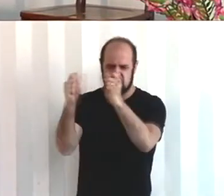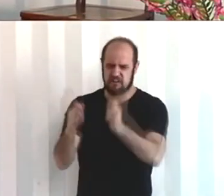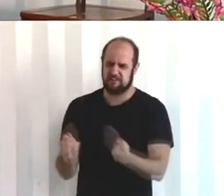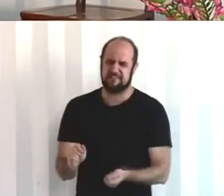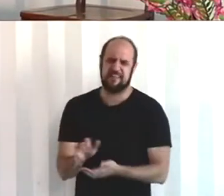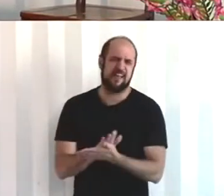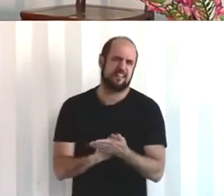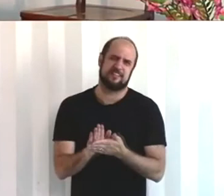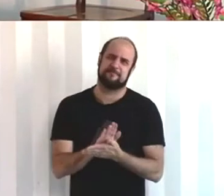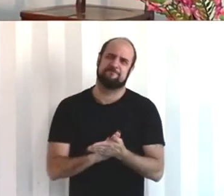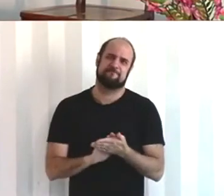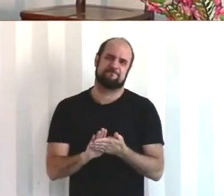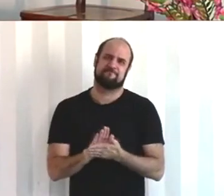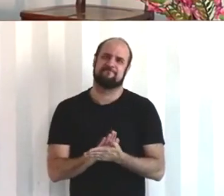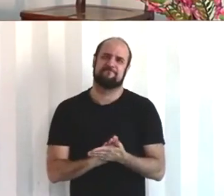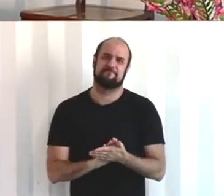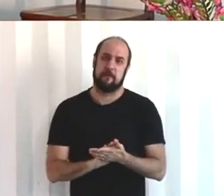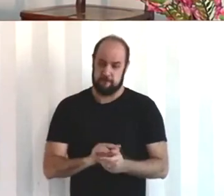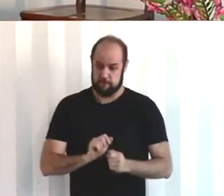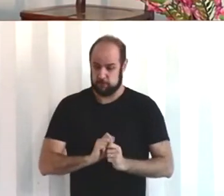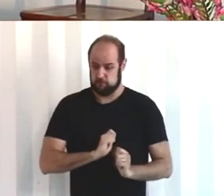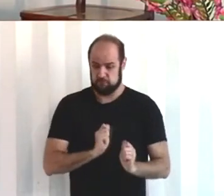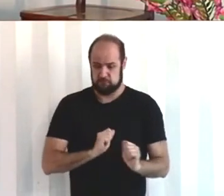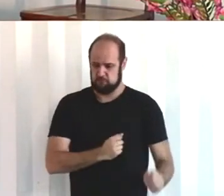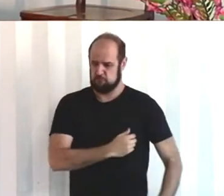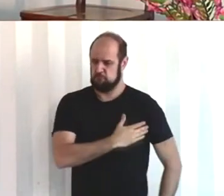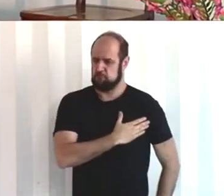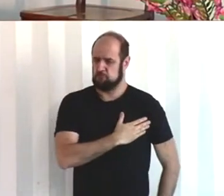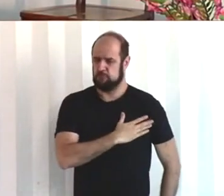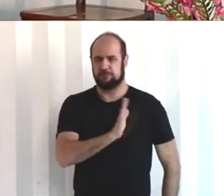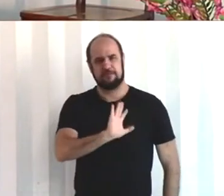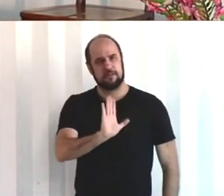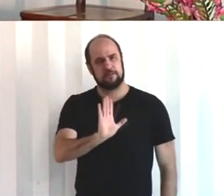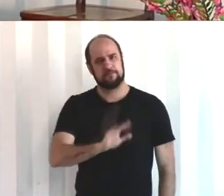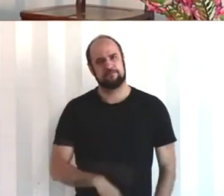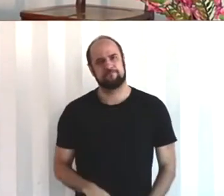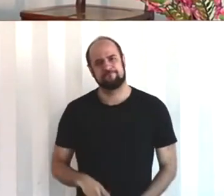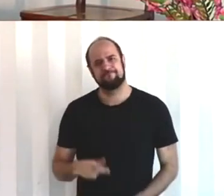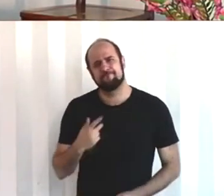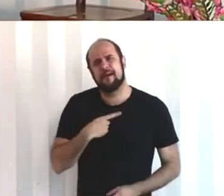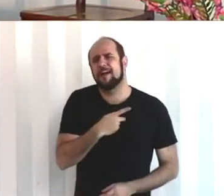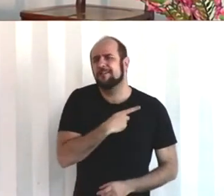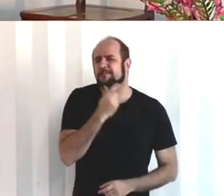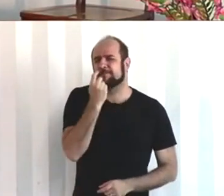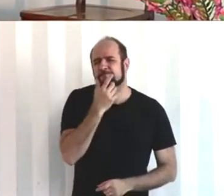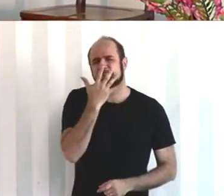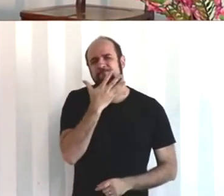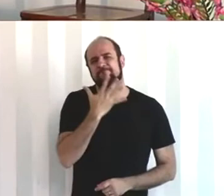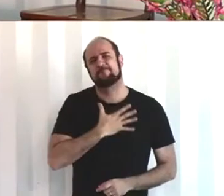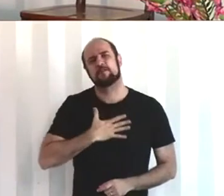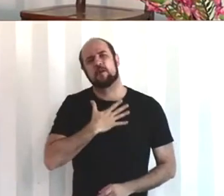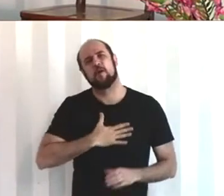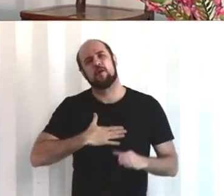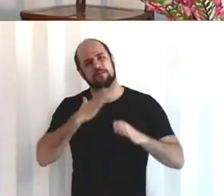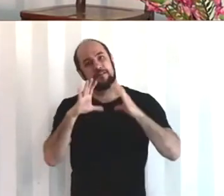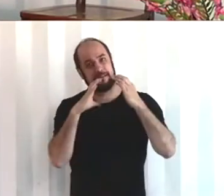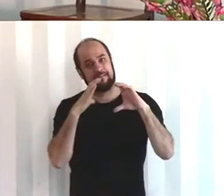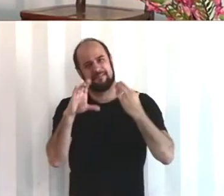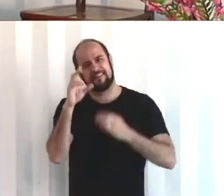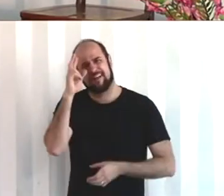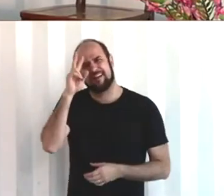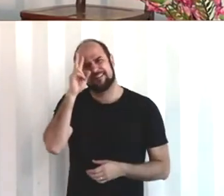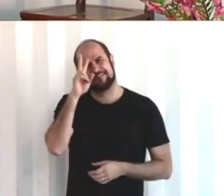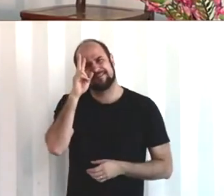tributo a eles, como nosso saudoso reverendo George Canilhas gostava de cantar: se